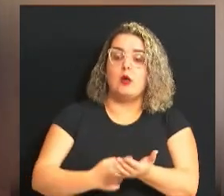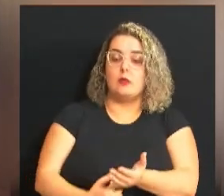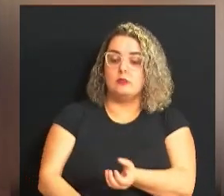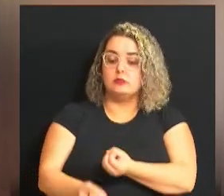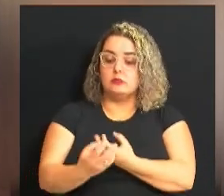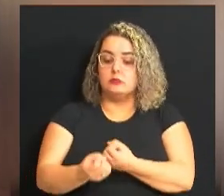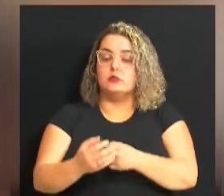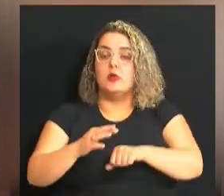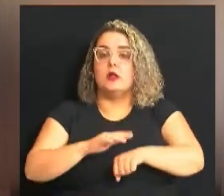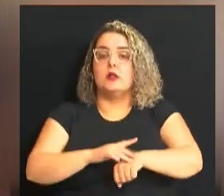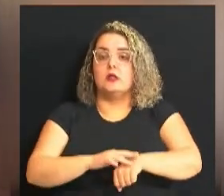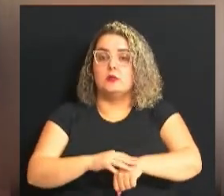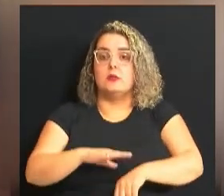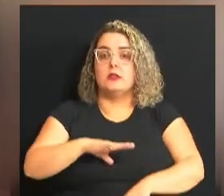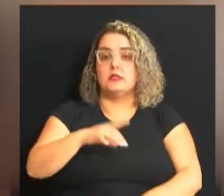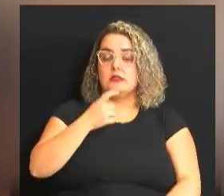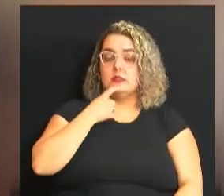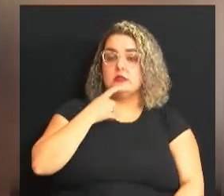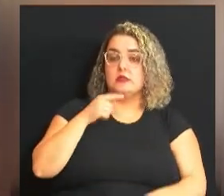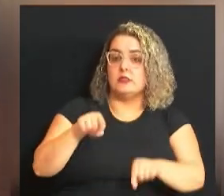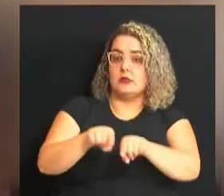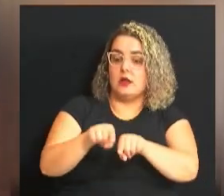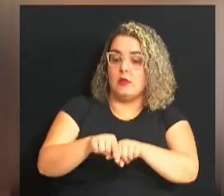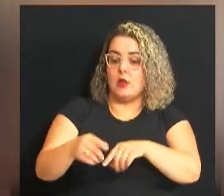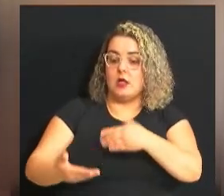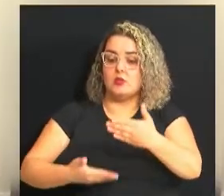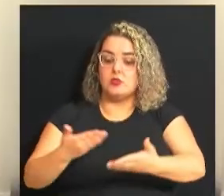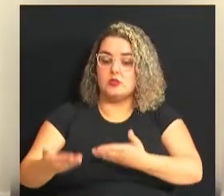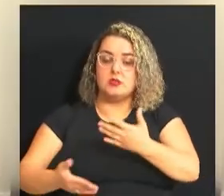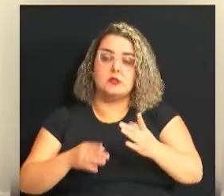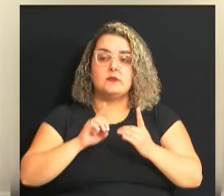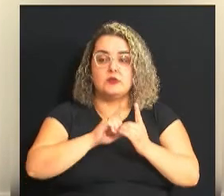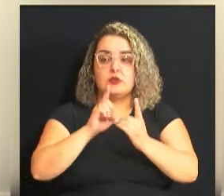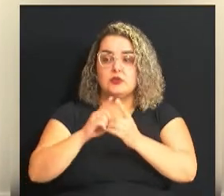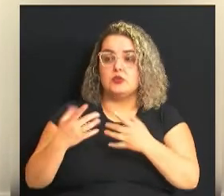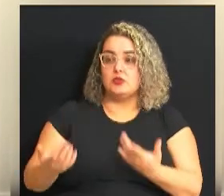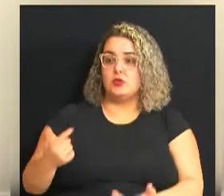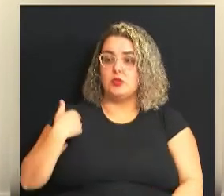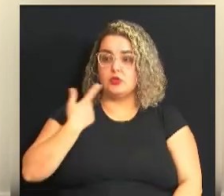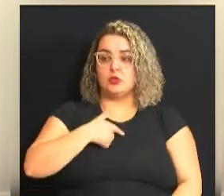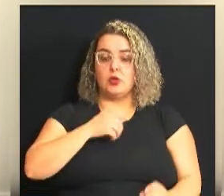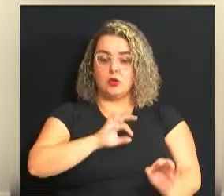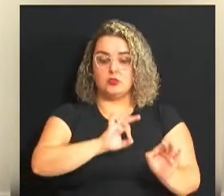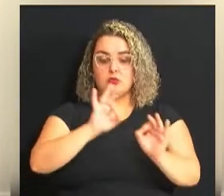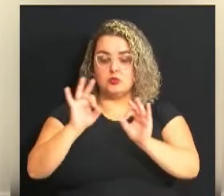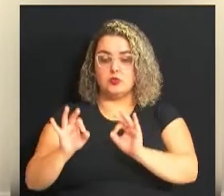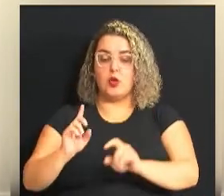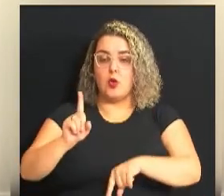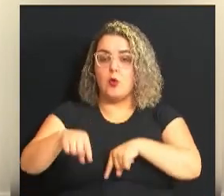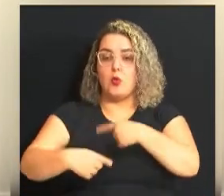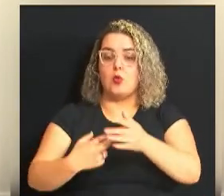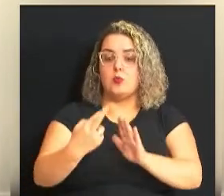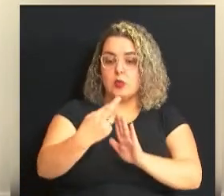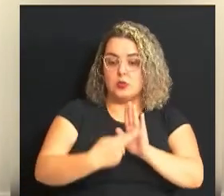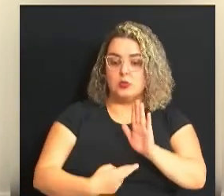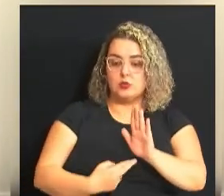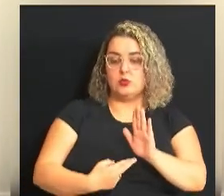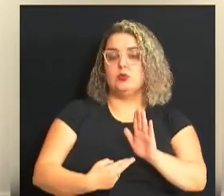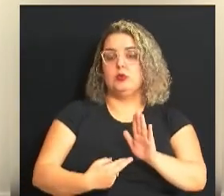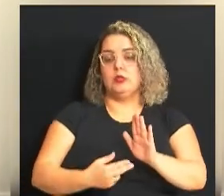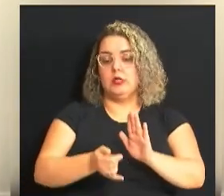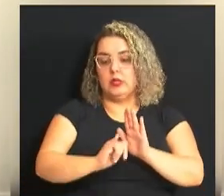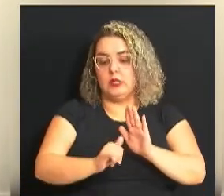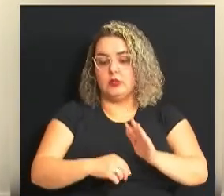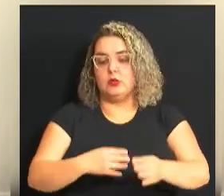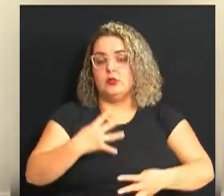na cidade e também o serviço de atendimento. Nós vamos acompanhar o próximo relatório quadrimestral que chegar aqui à casa